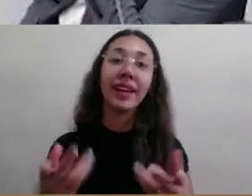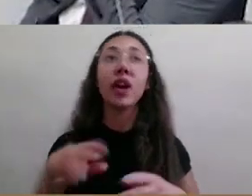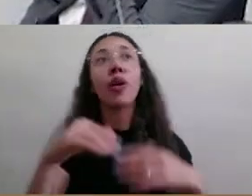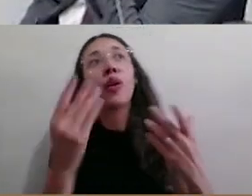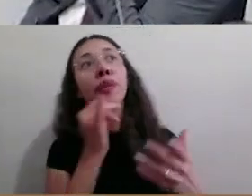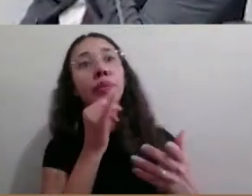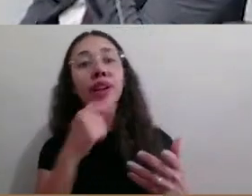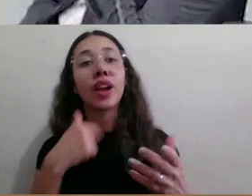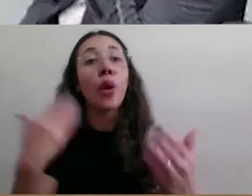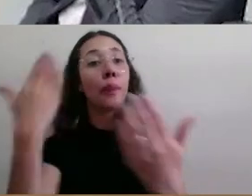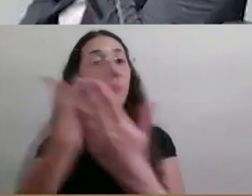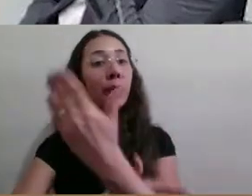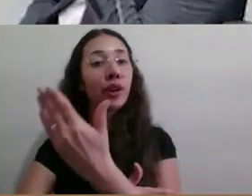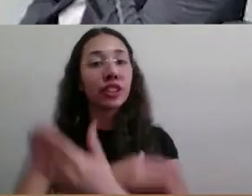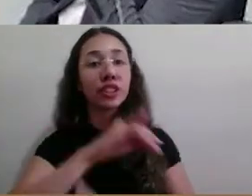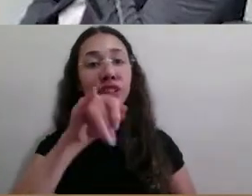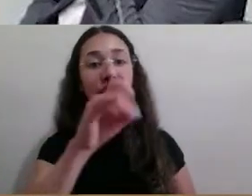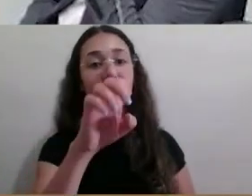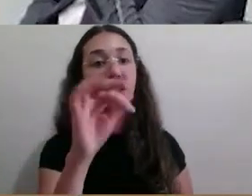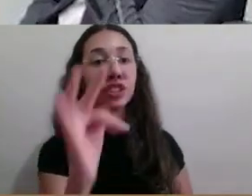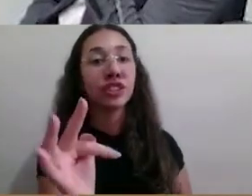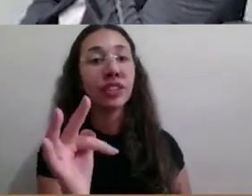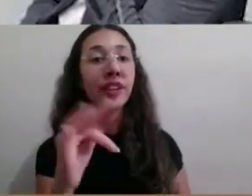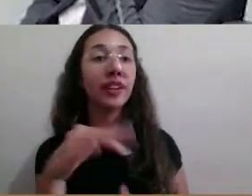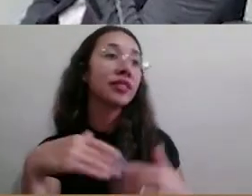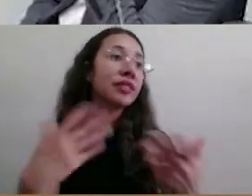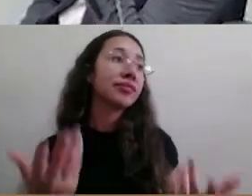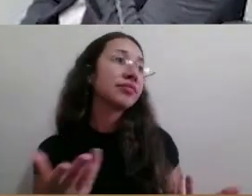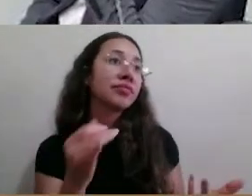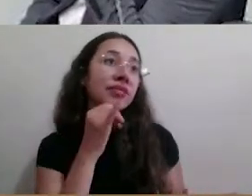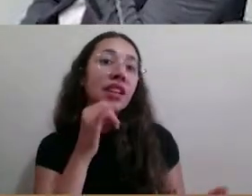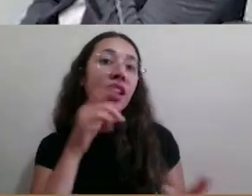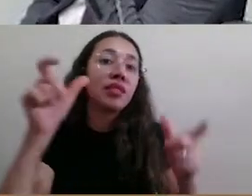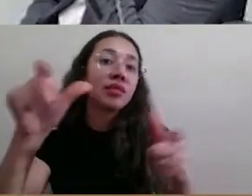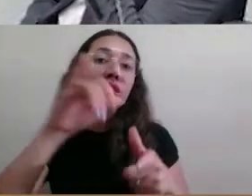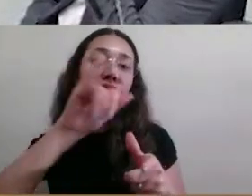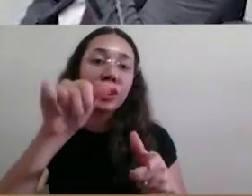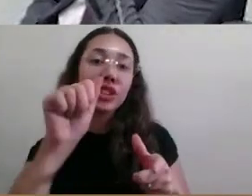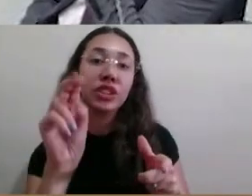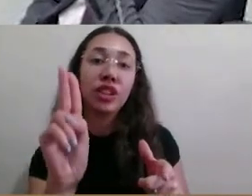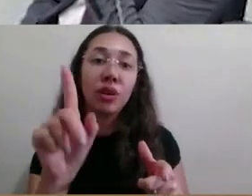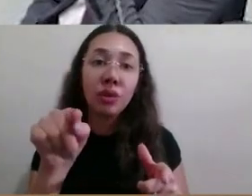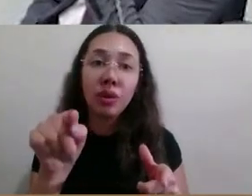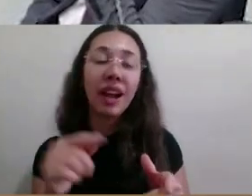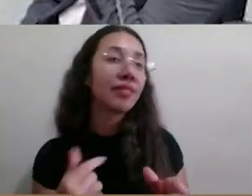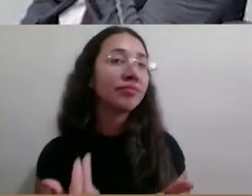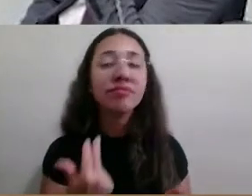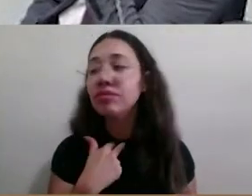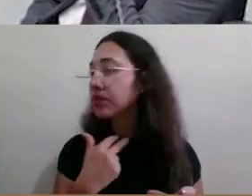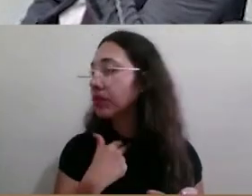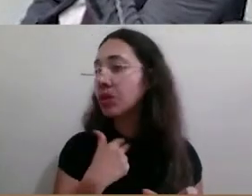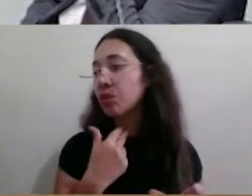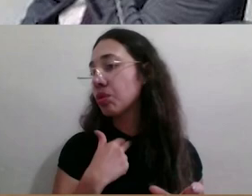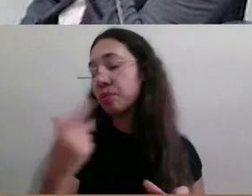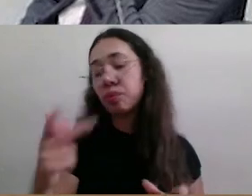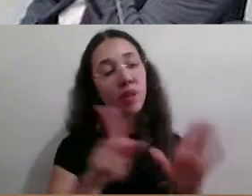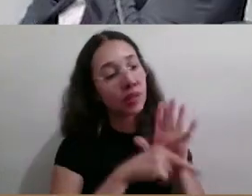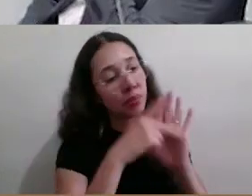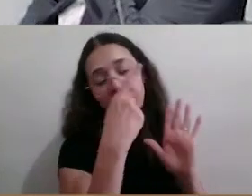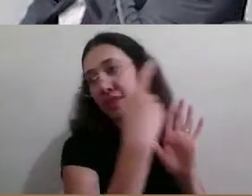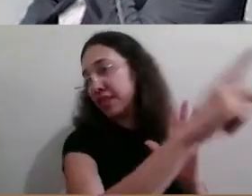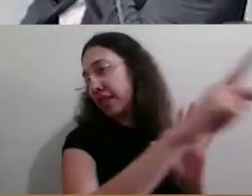de JEF em, sei lá, em Jaú. Ah, não pode, tem que ir no outro JEF, porque aqui não